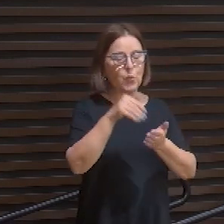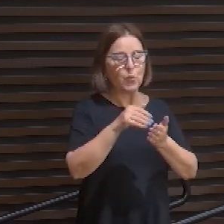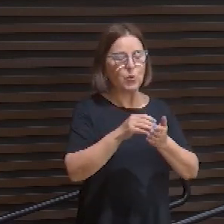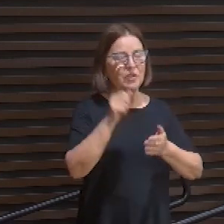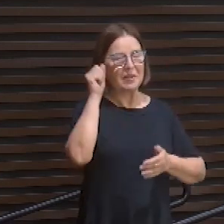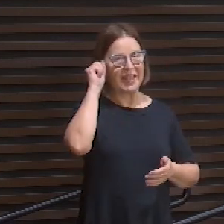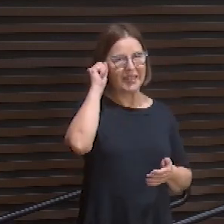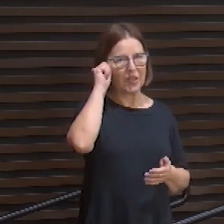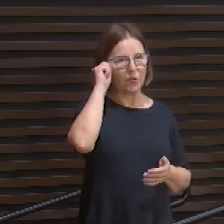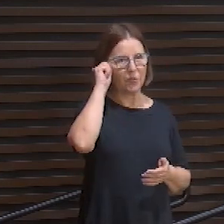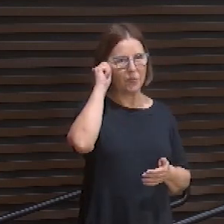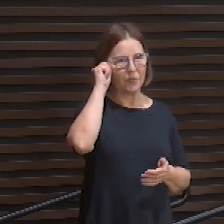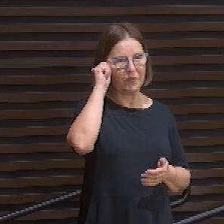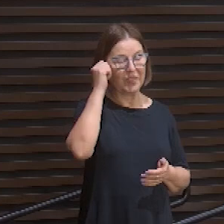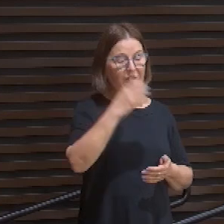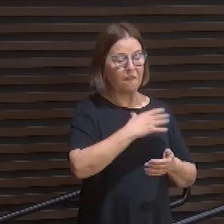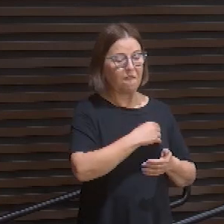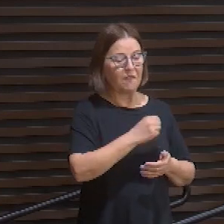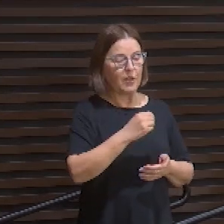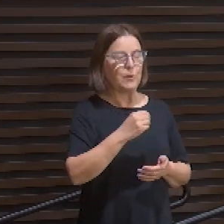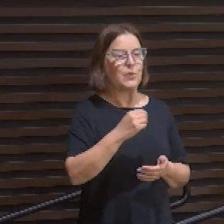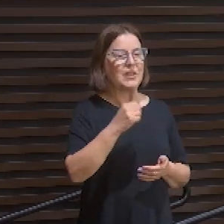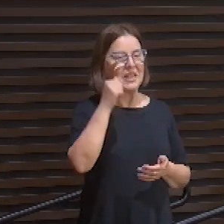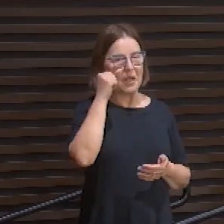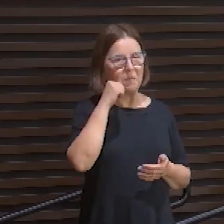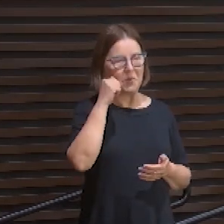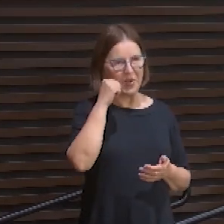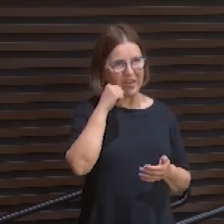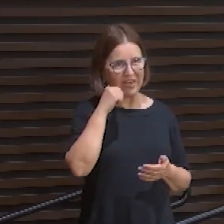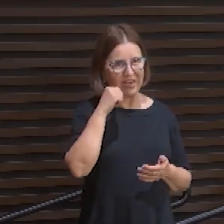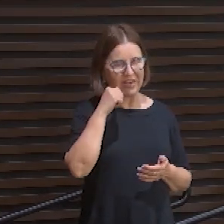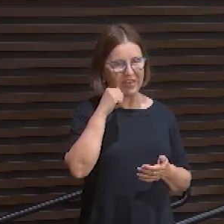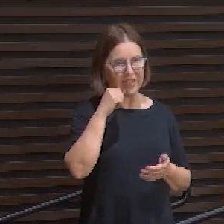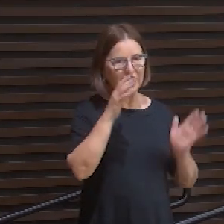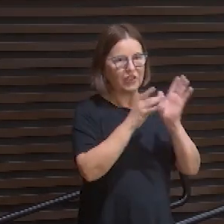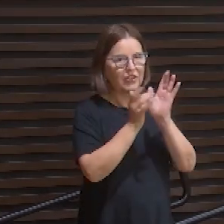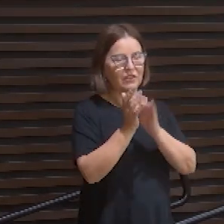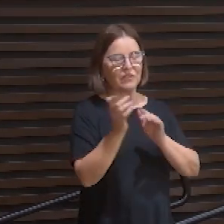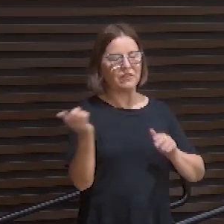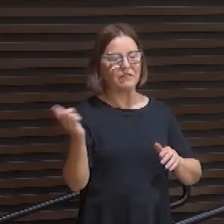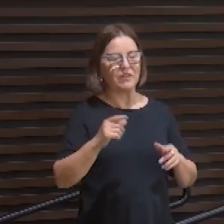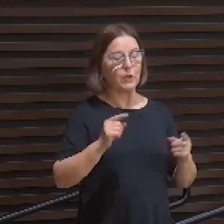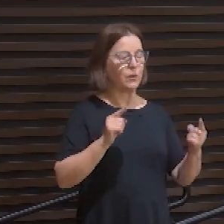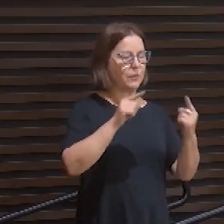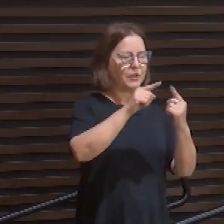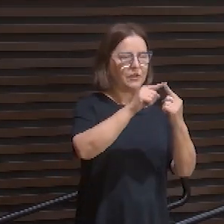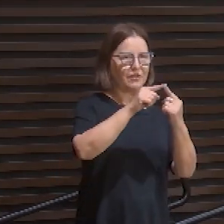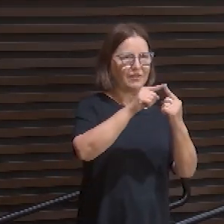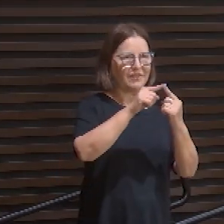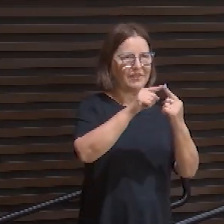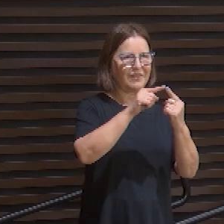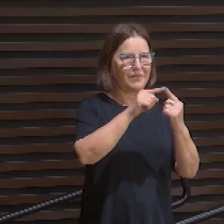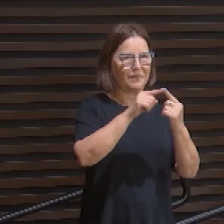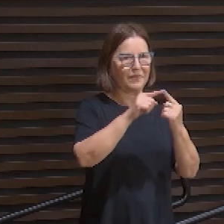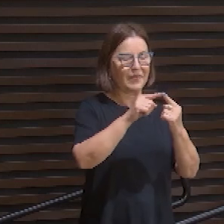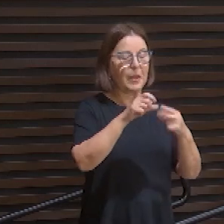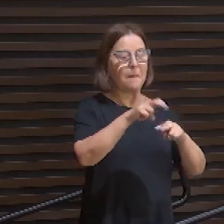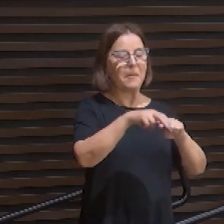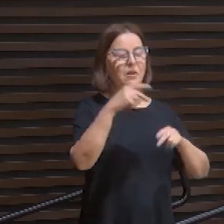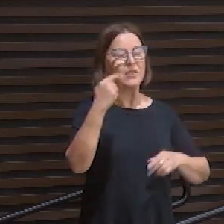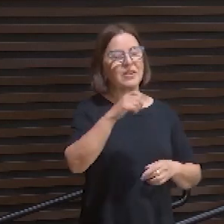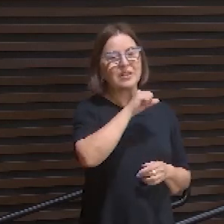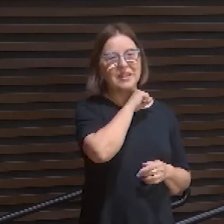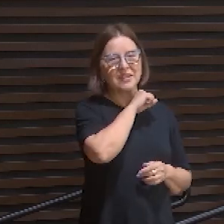foi filho da mulher, que veio com o objetivo de que, pelo seu